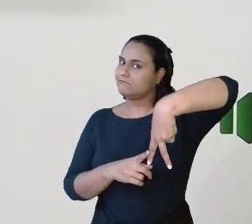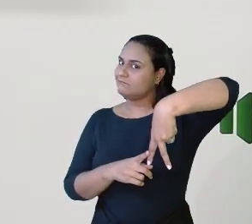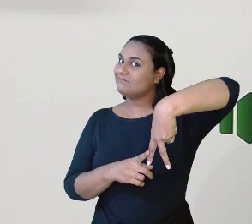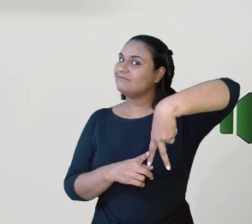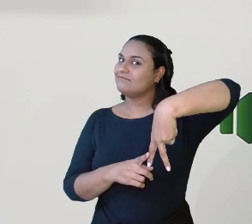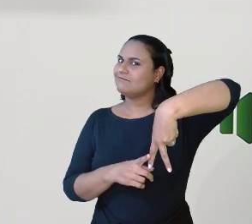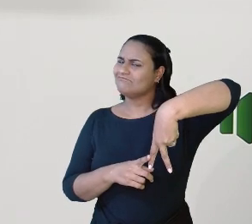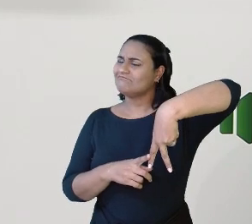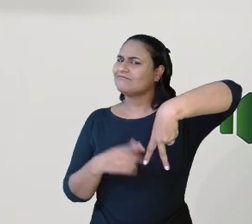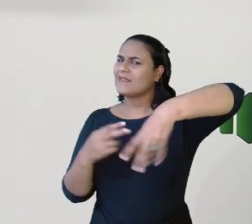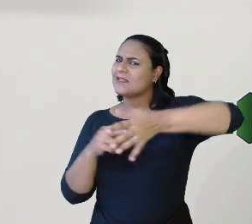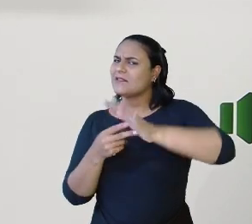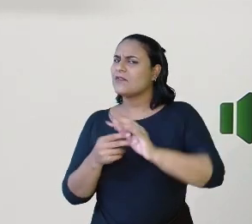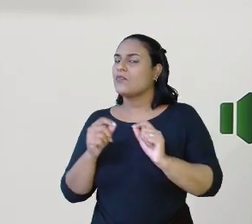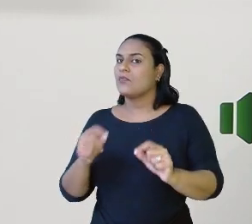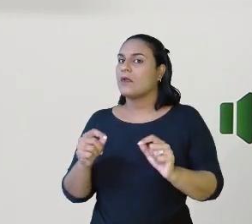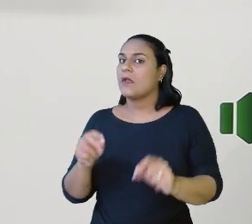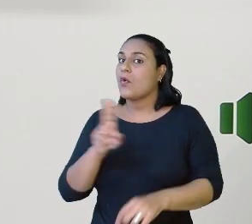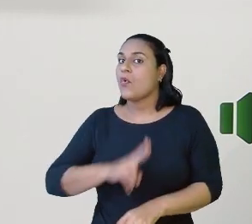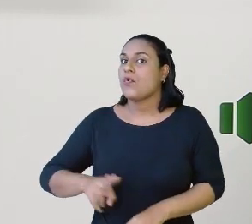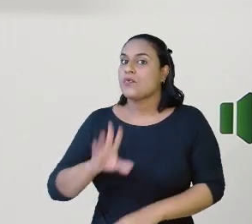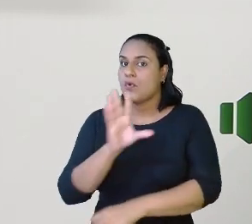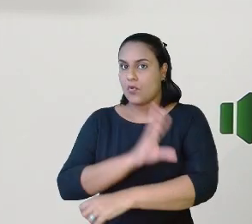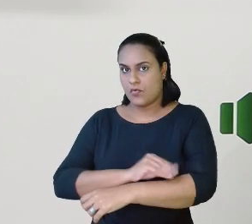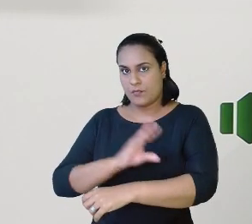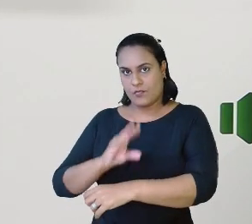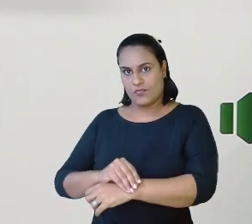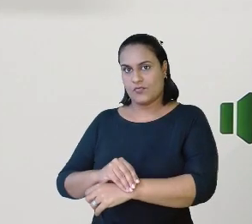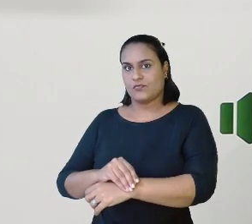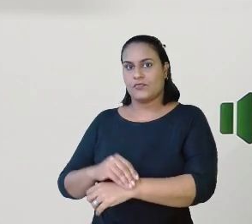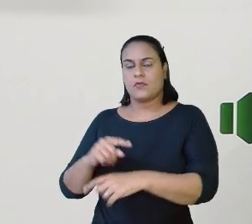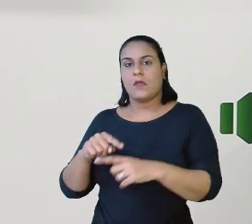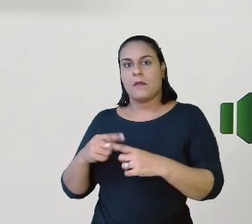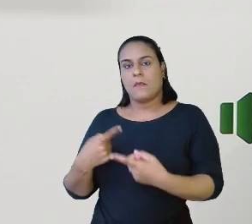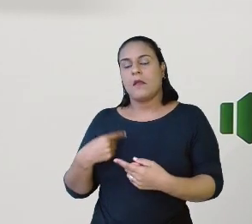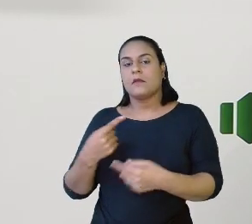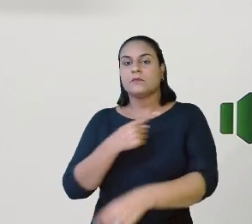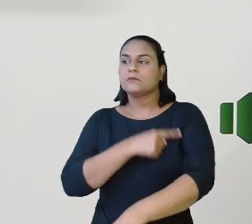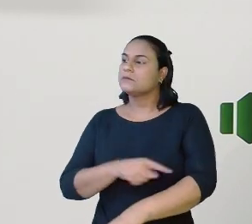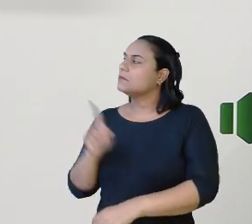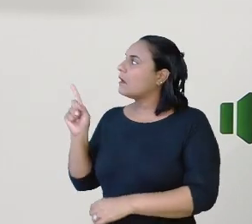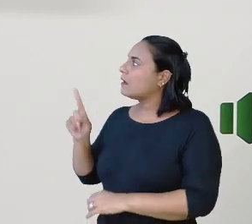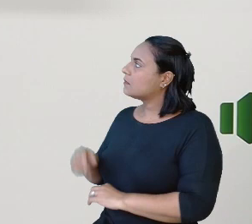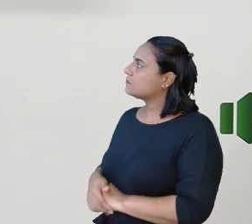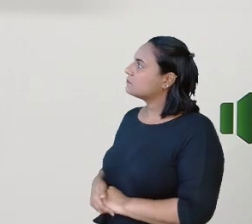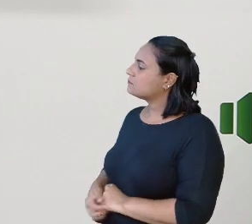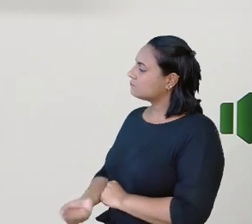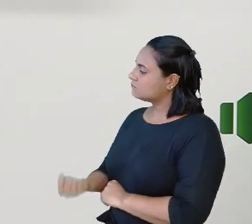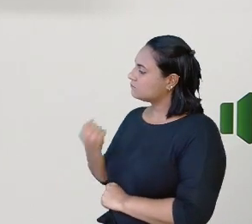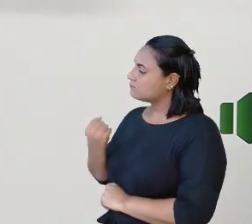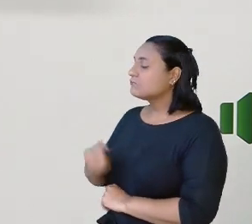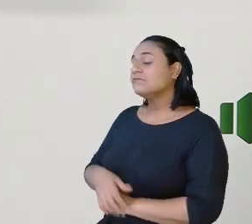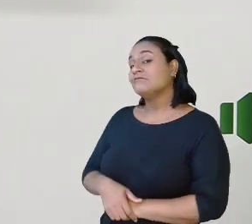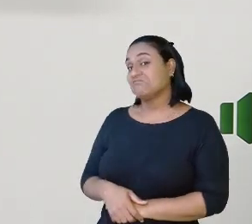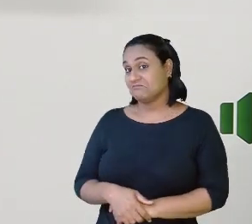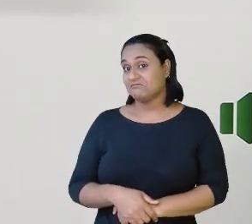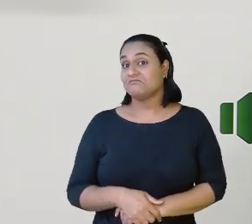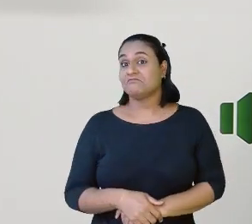outra. Ou seja, eu estou usando os músculos para fazer esse movimento. Eu estou, ó, braço está aqui, subiu.